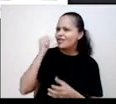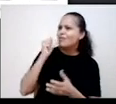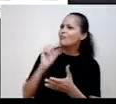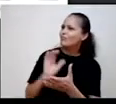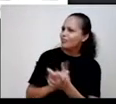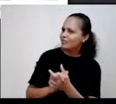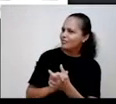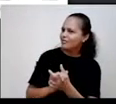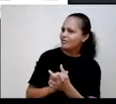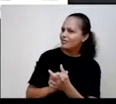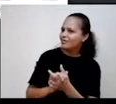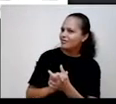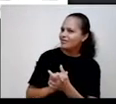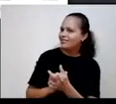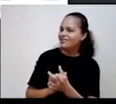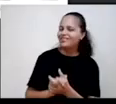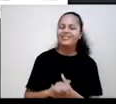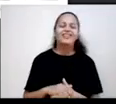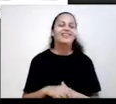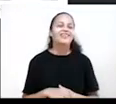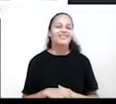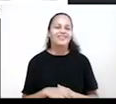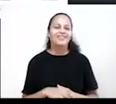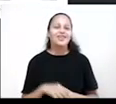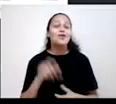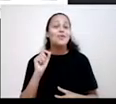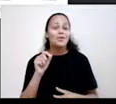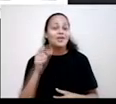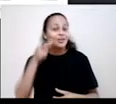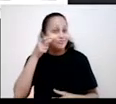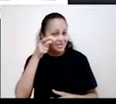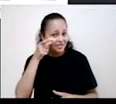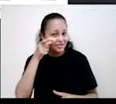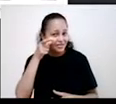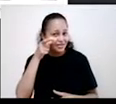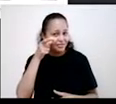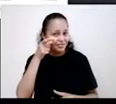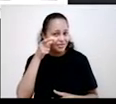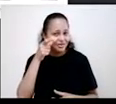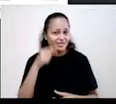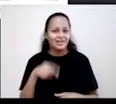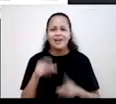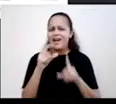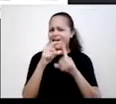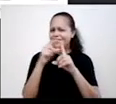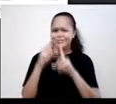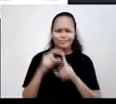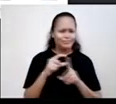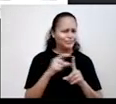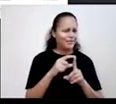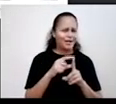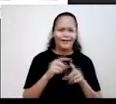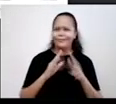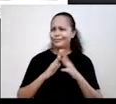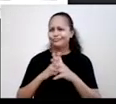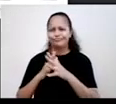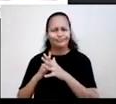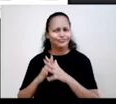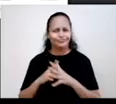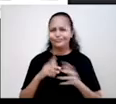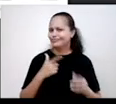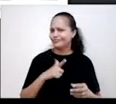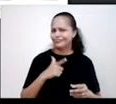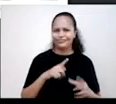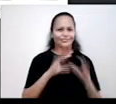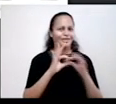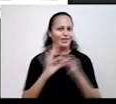esposa? Acetona. Então aqui, o que nós observamos, né? Que parece que as palavras têm uma palavra totalmente fora do